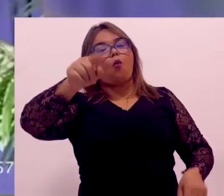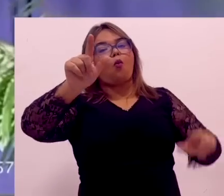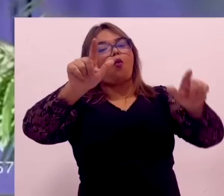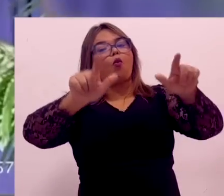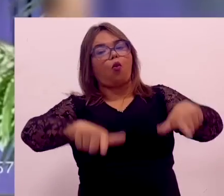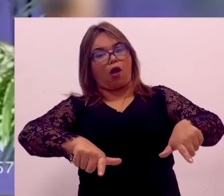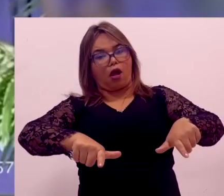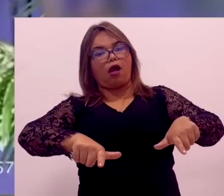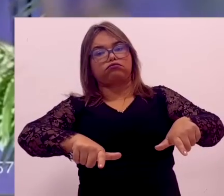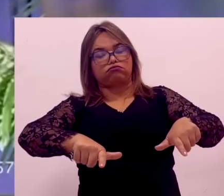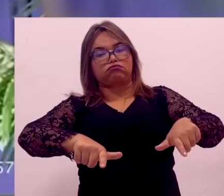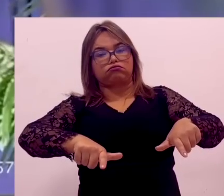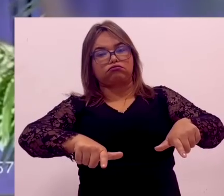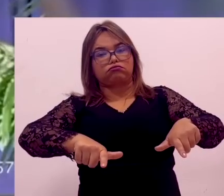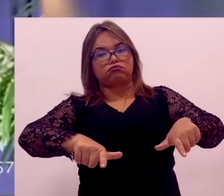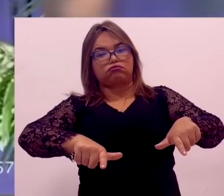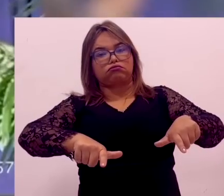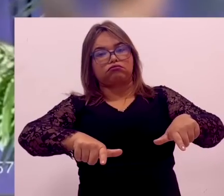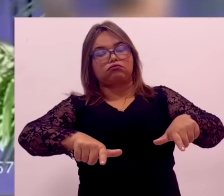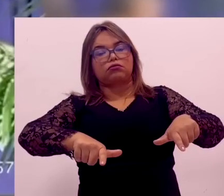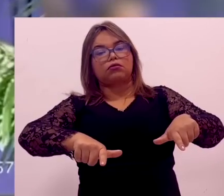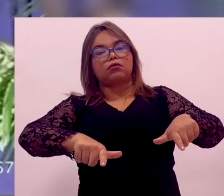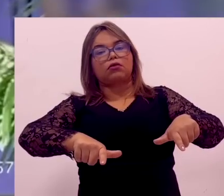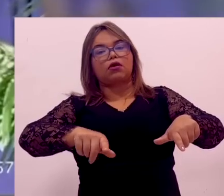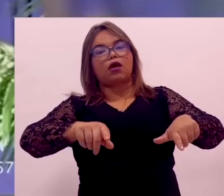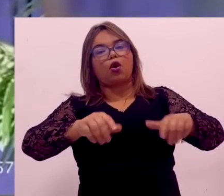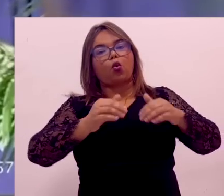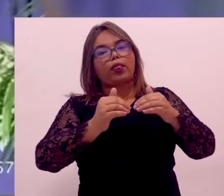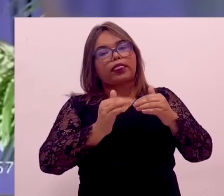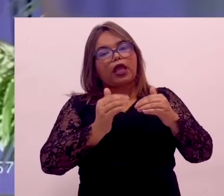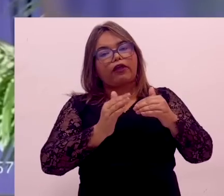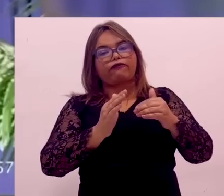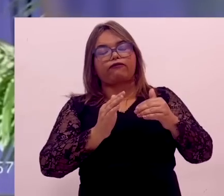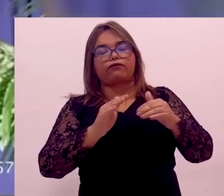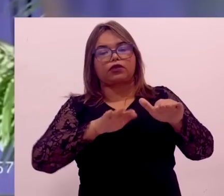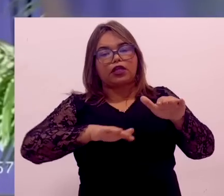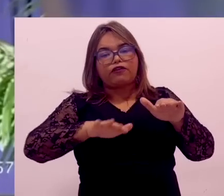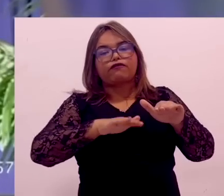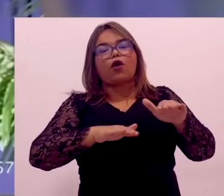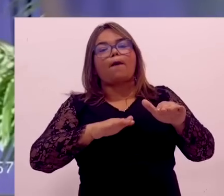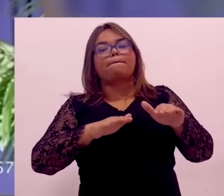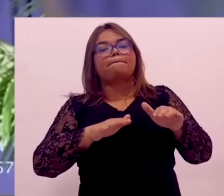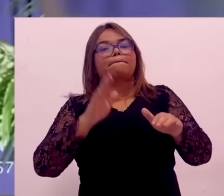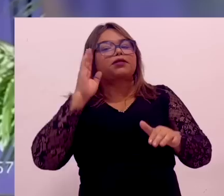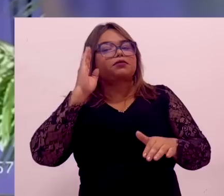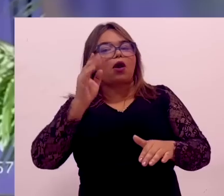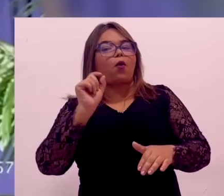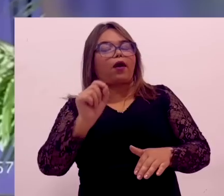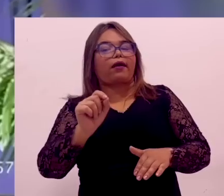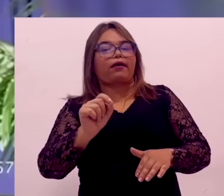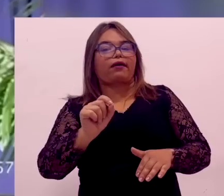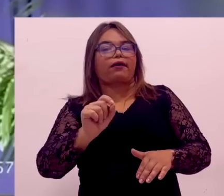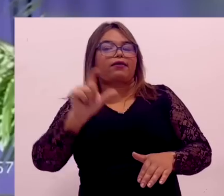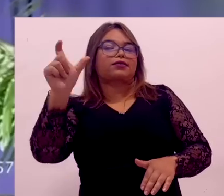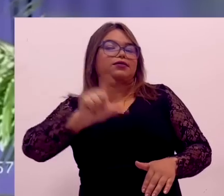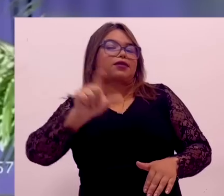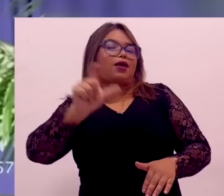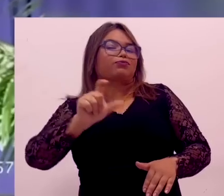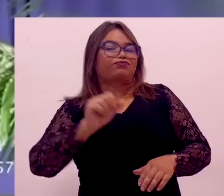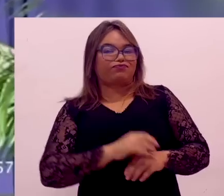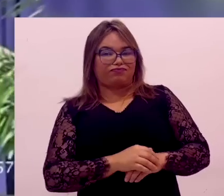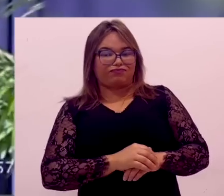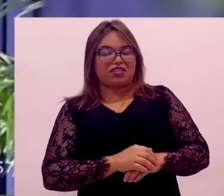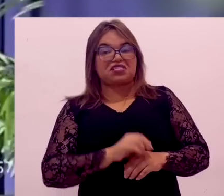das pessoas, o nível mais baixo da maçonaria será o Islã. Se você está vivendo